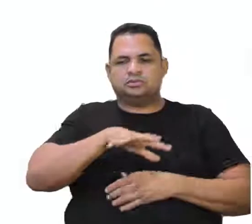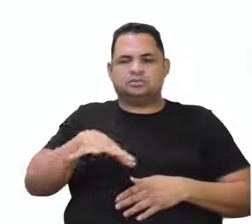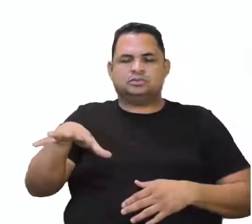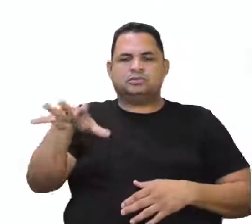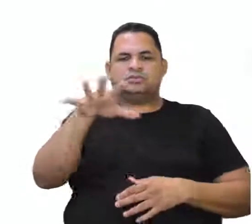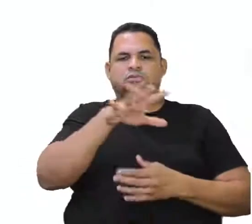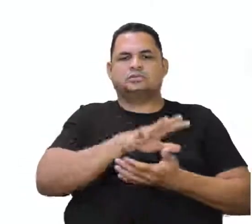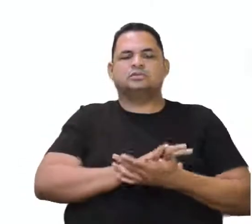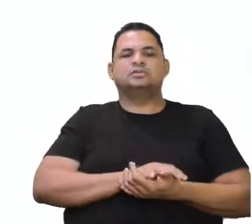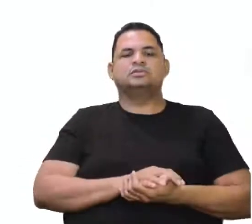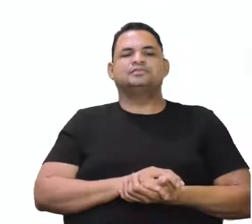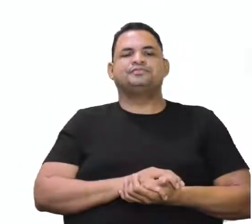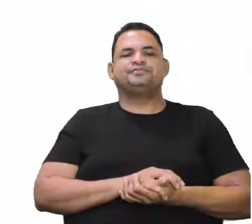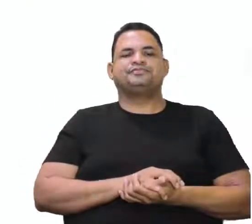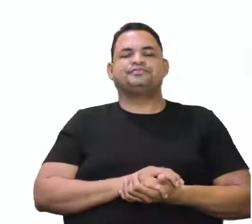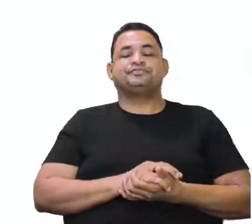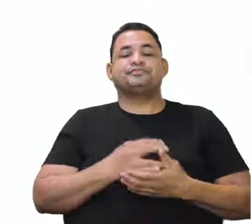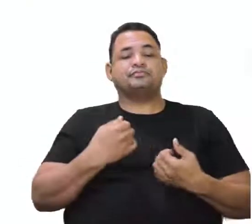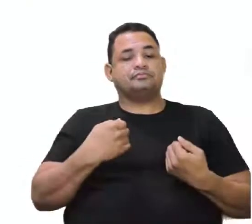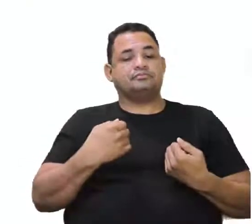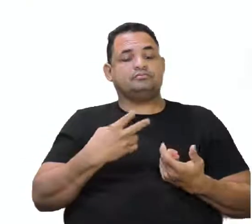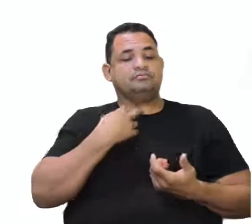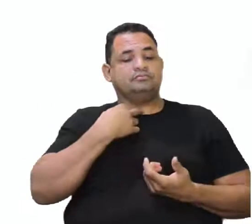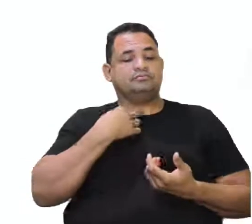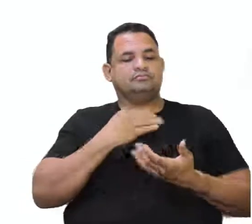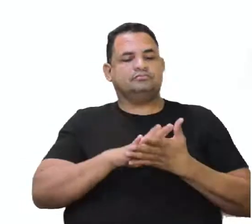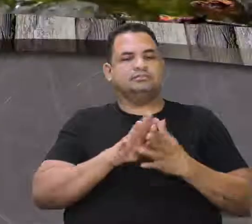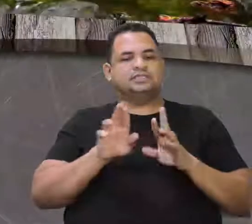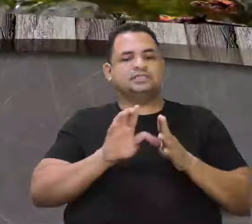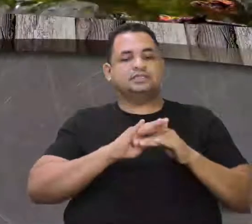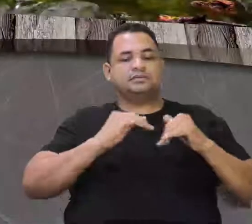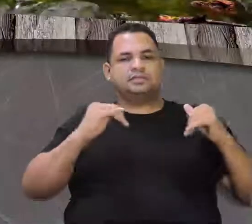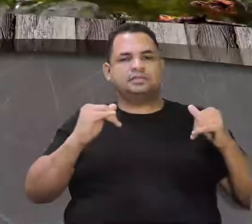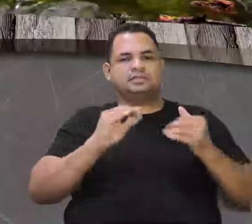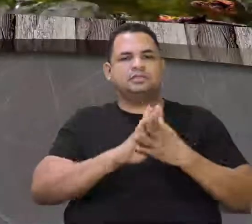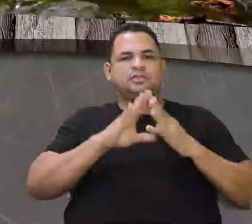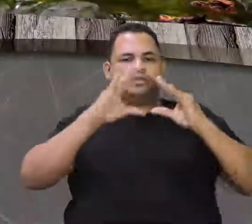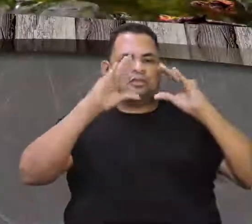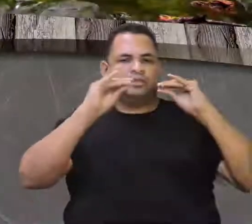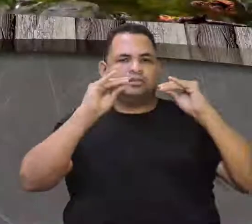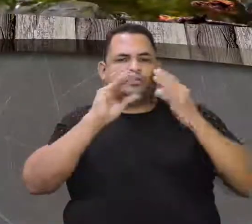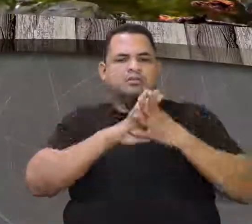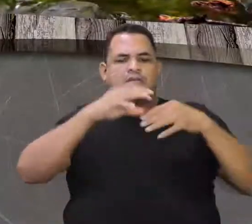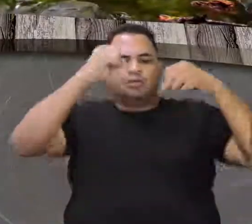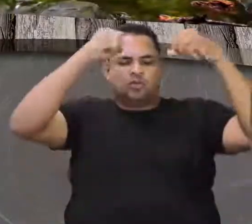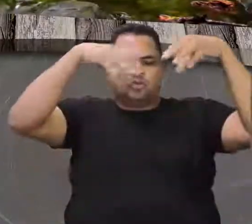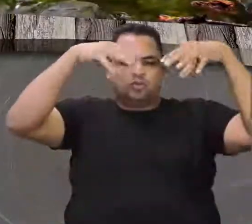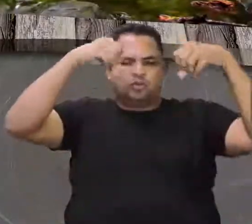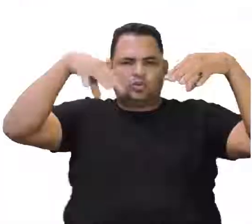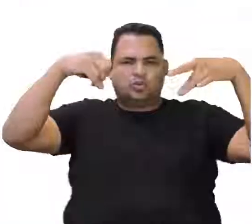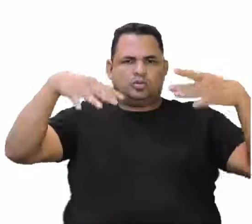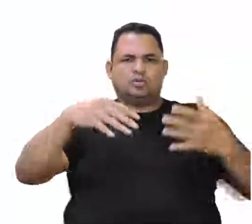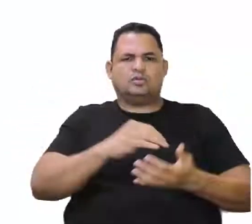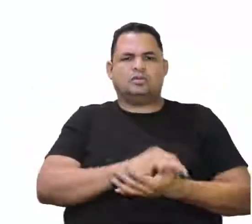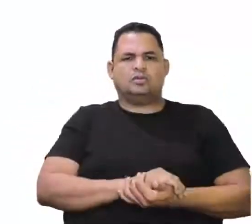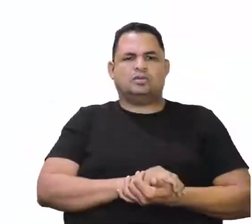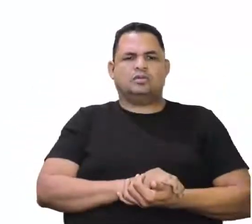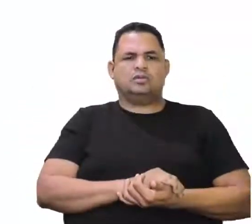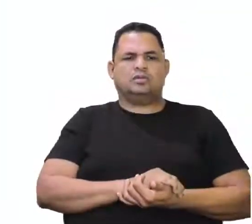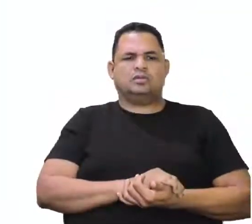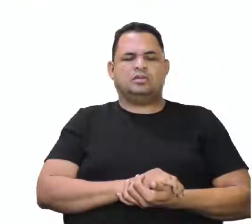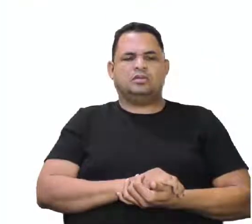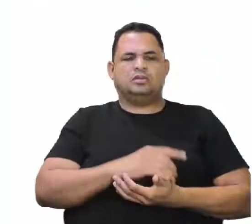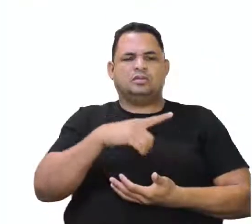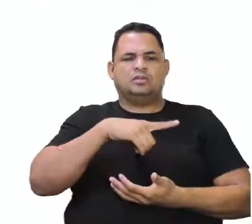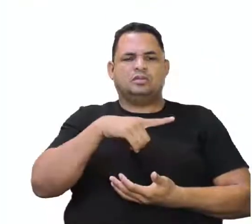em outros ecossistemas, tá? Por isso que a gente não pode pensar individualmente. Umidade, pluviosidade, pode jogar lá. E